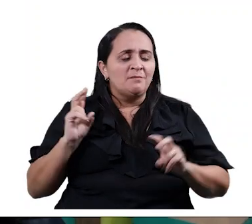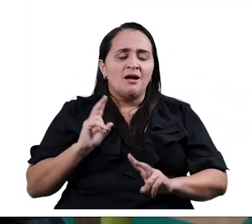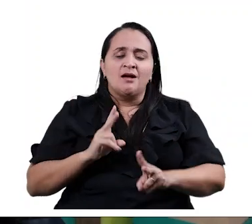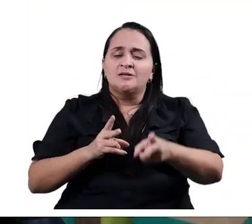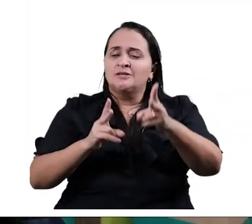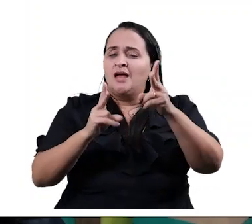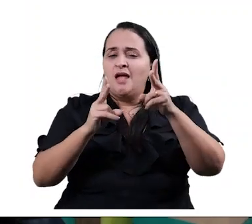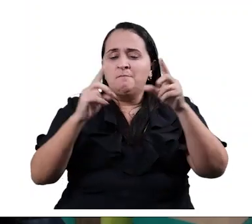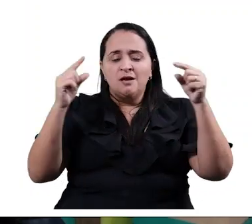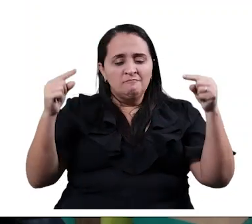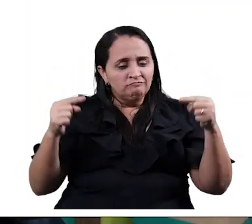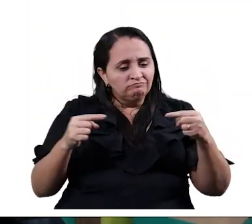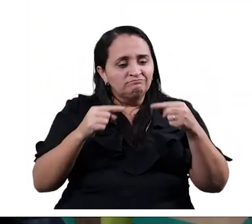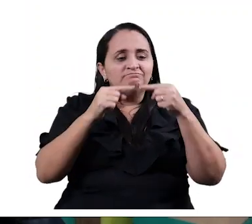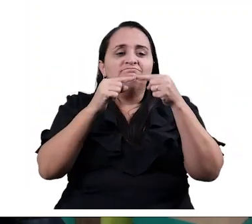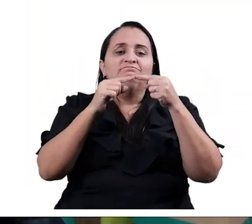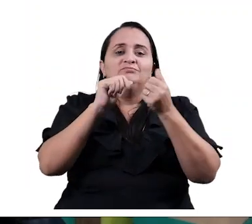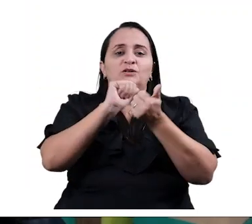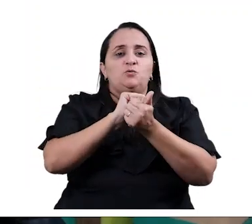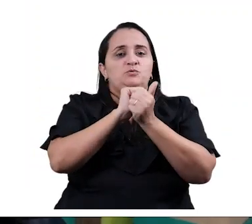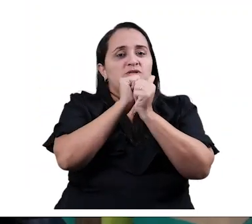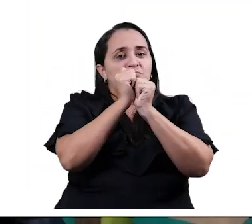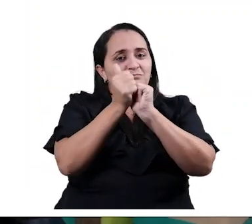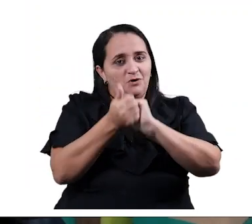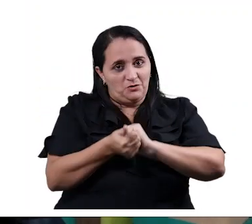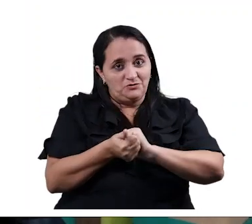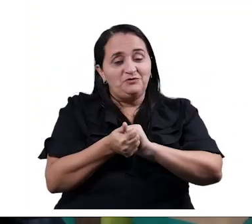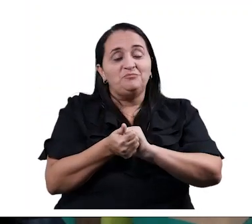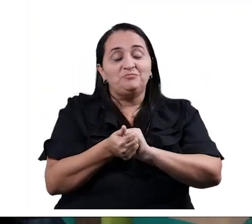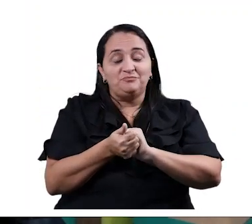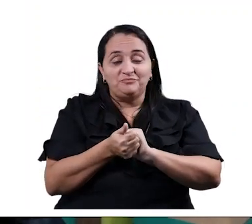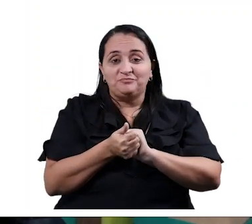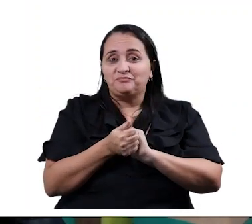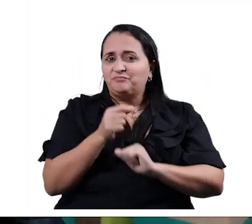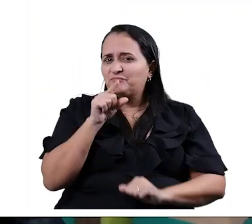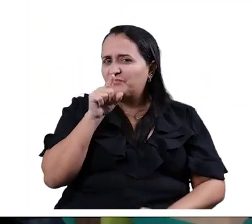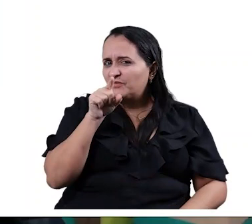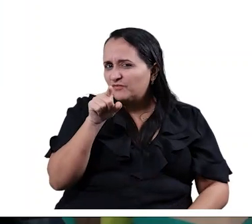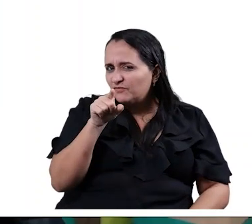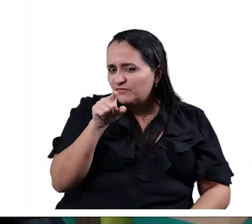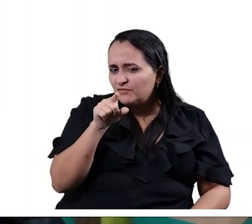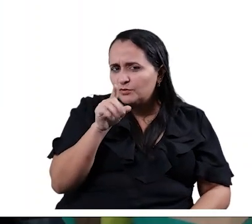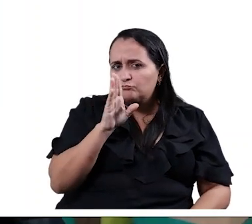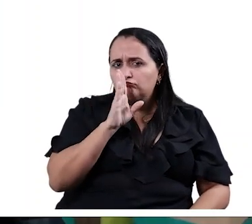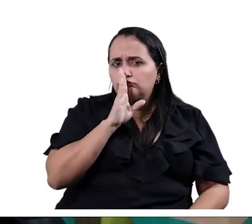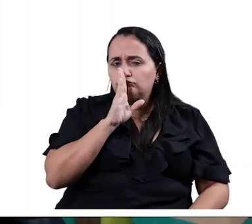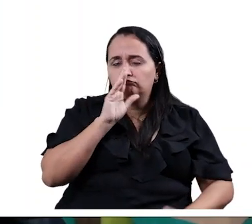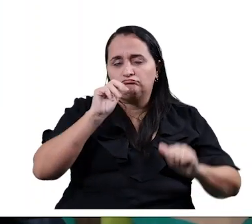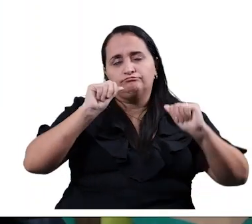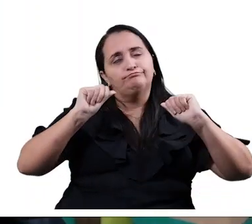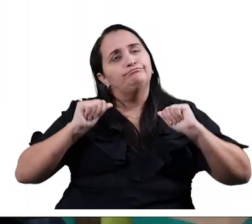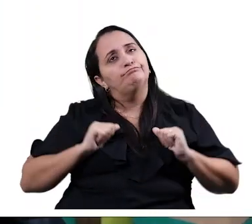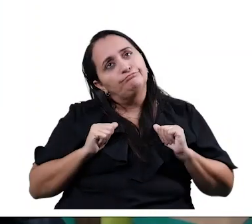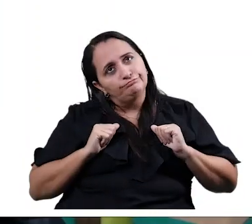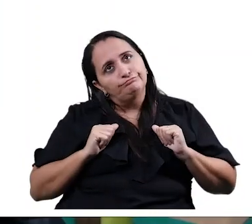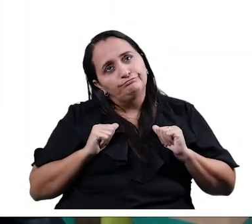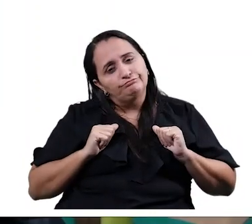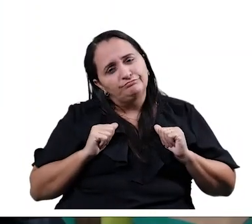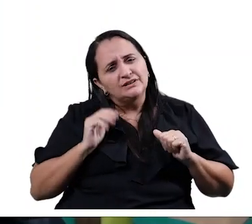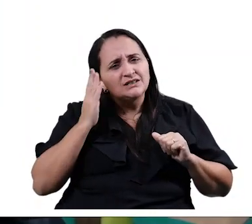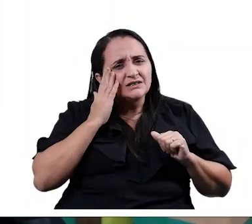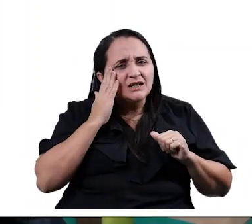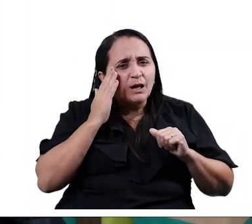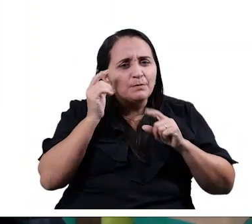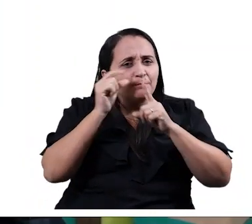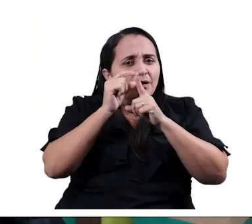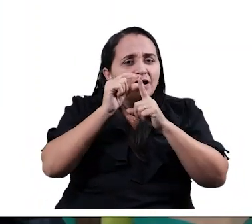aulas sempre vai ser algo relacionado ao esporte. Então, se você é aquele aluno sedentário,